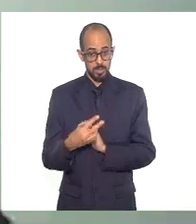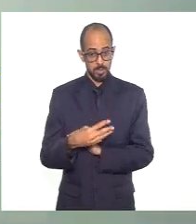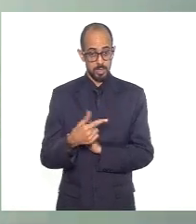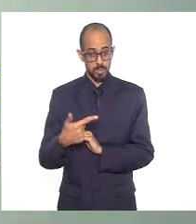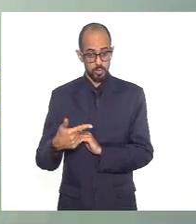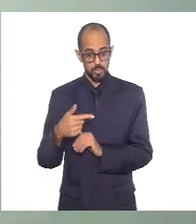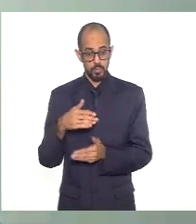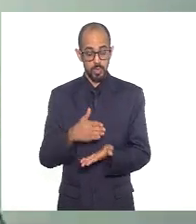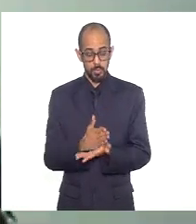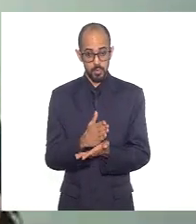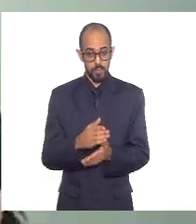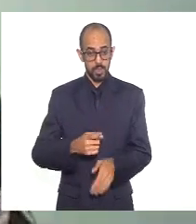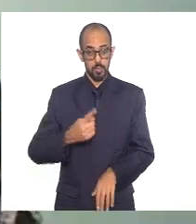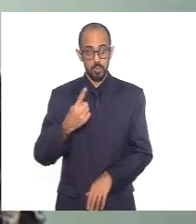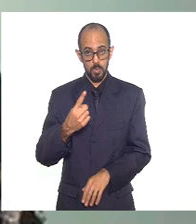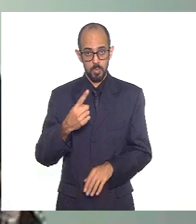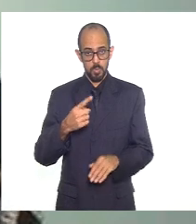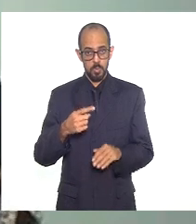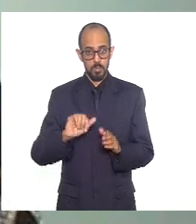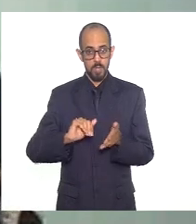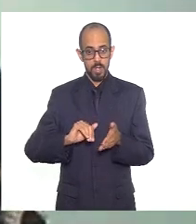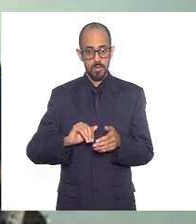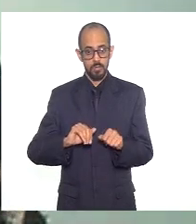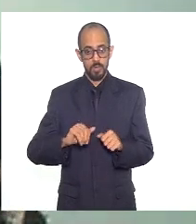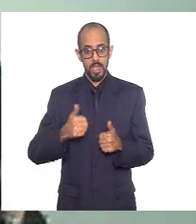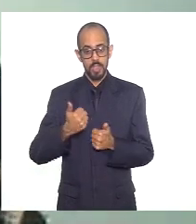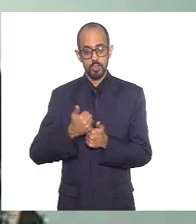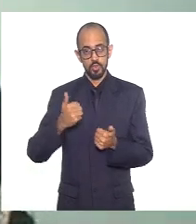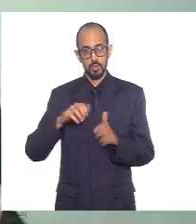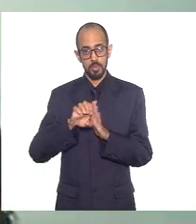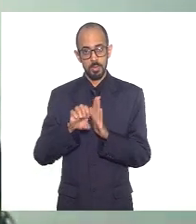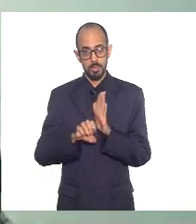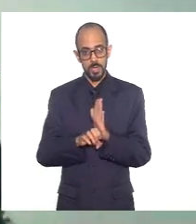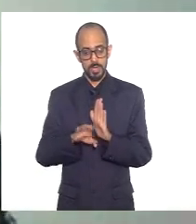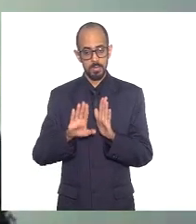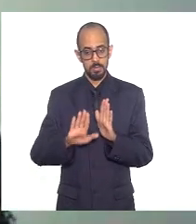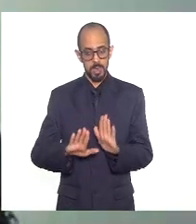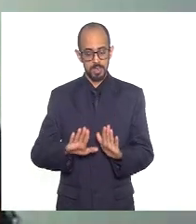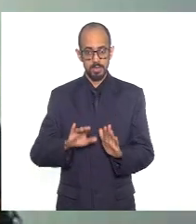foram aprovadas, uma emenda figura como subemenda,